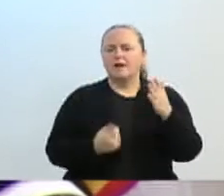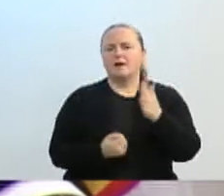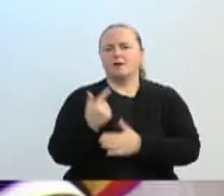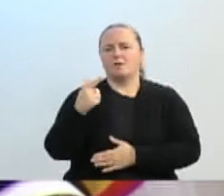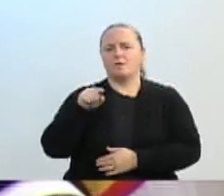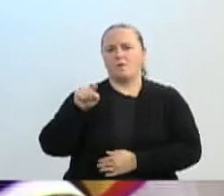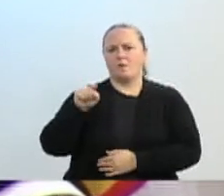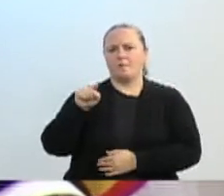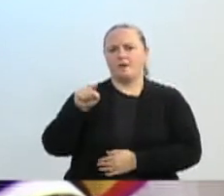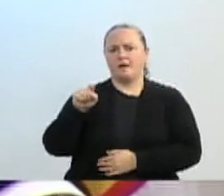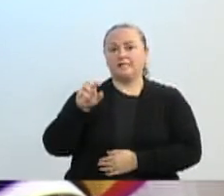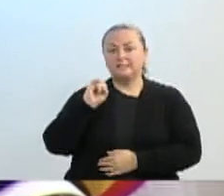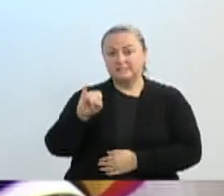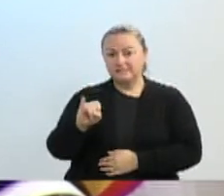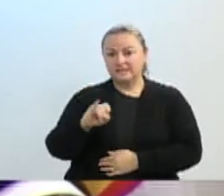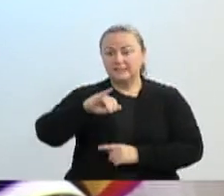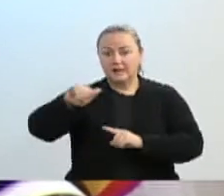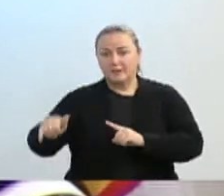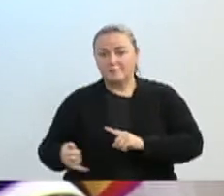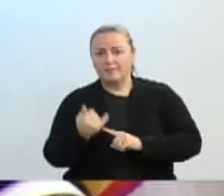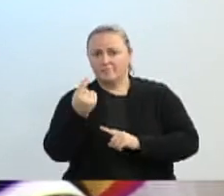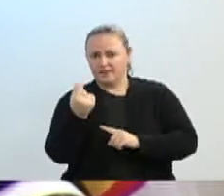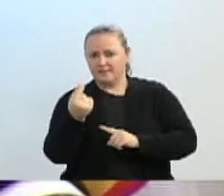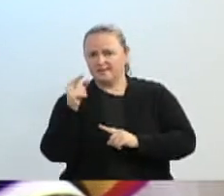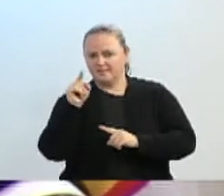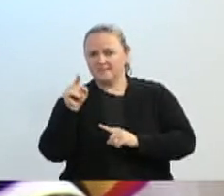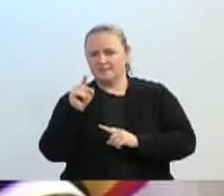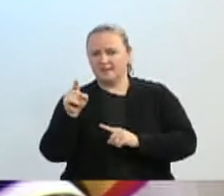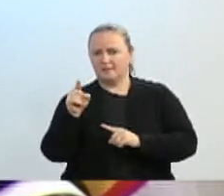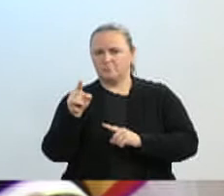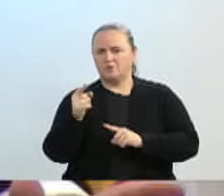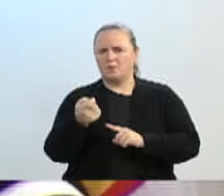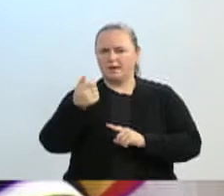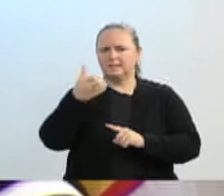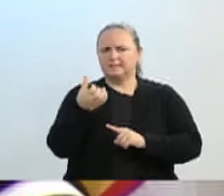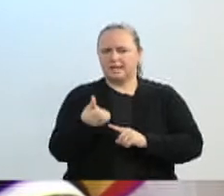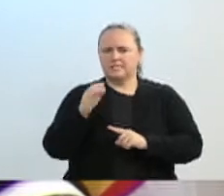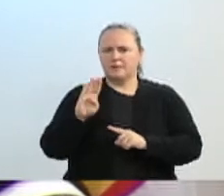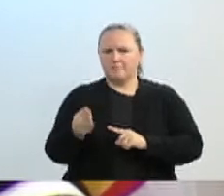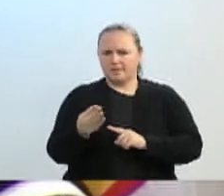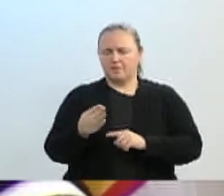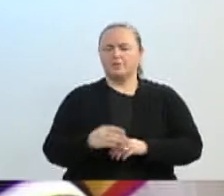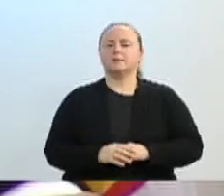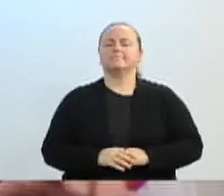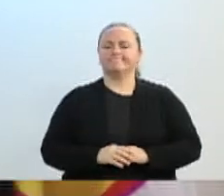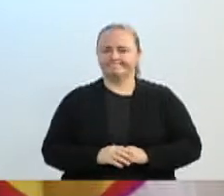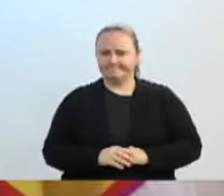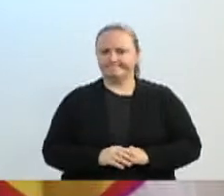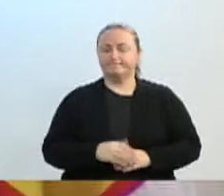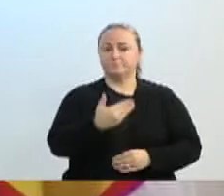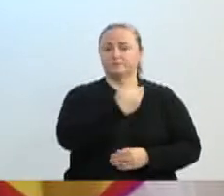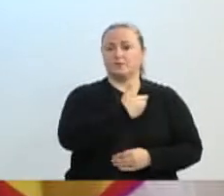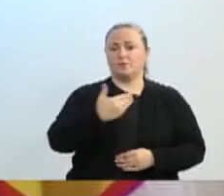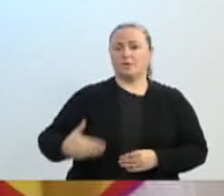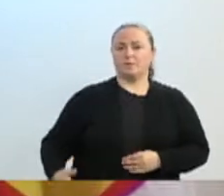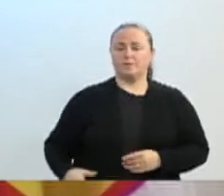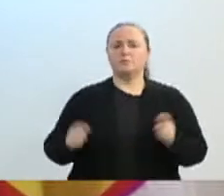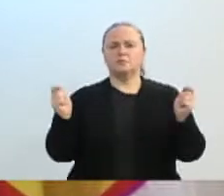fundão eleitoral. Para se ter uma ideia, vereadores, o governo federal poderia comprar mais